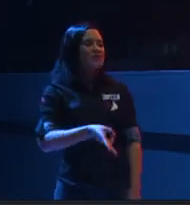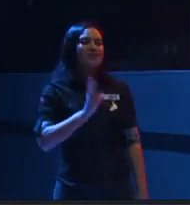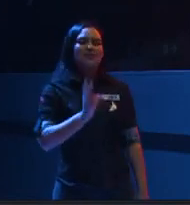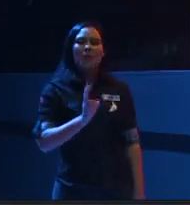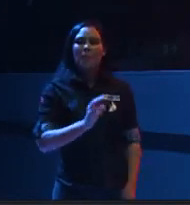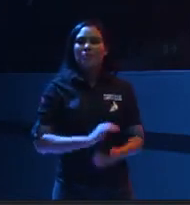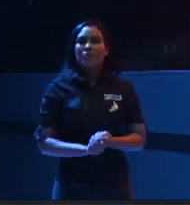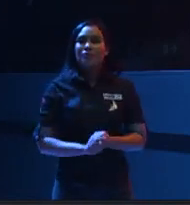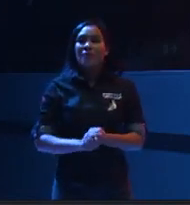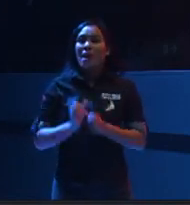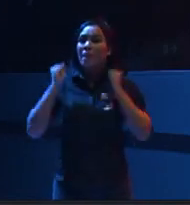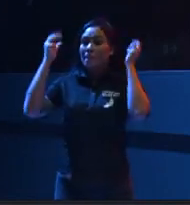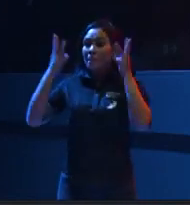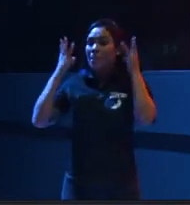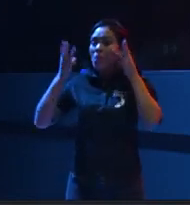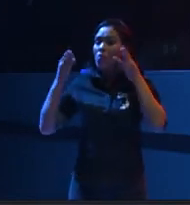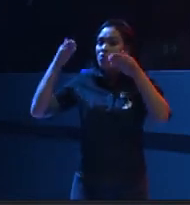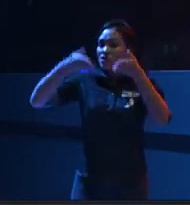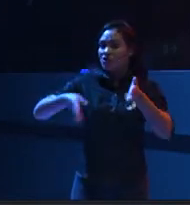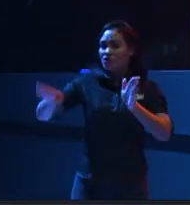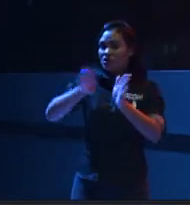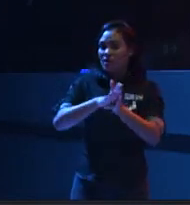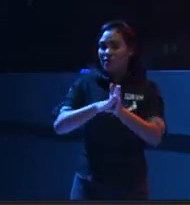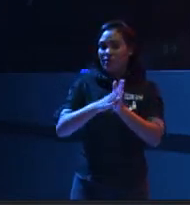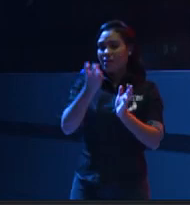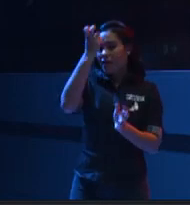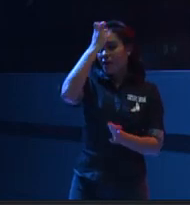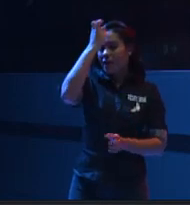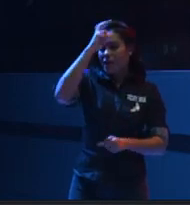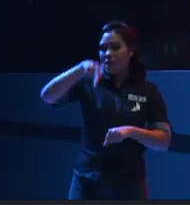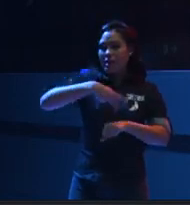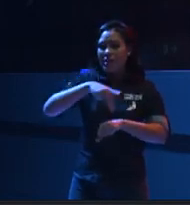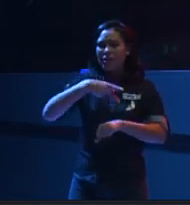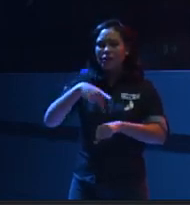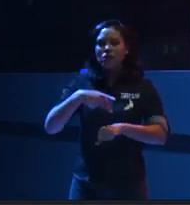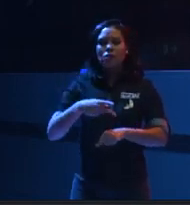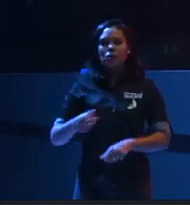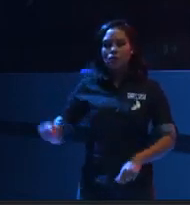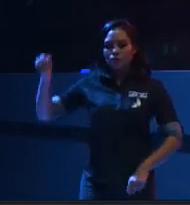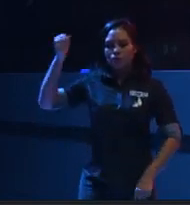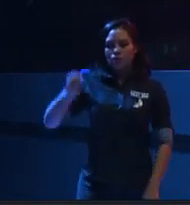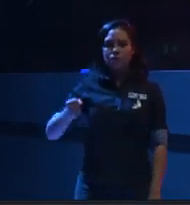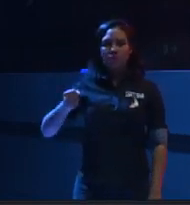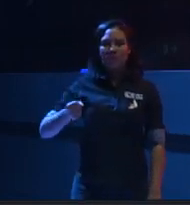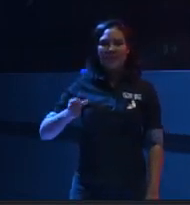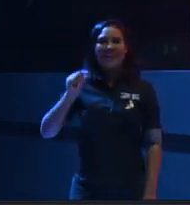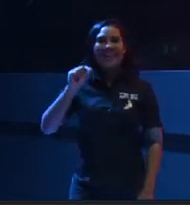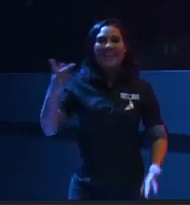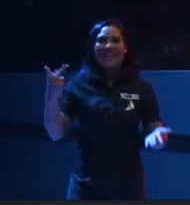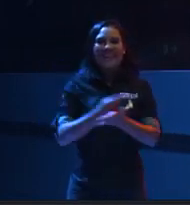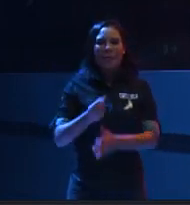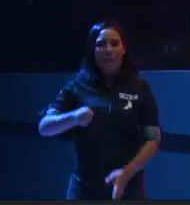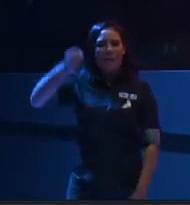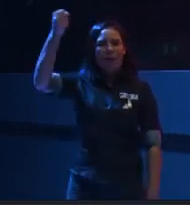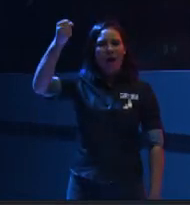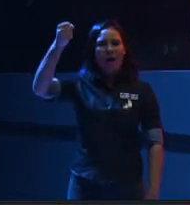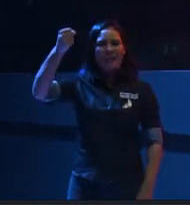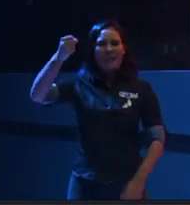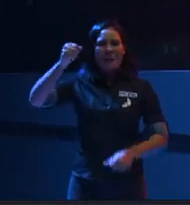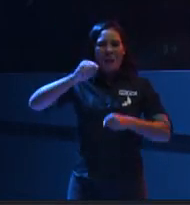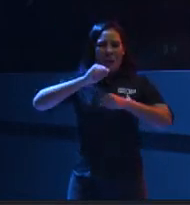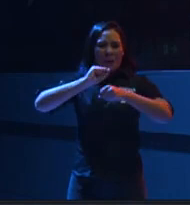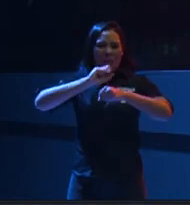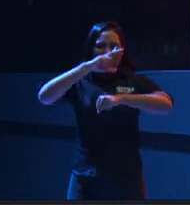as pragas caem sobre o Egito dez pragas e quando ele sai do Egito ele levanta o cajado